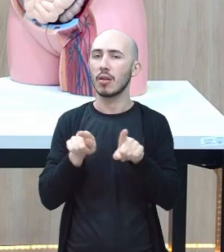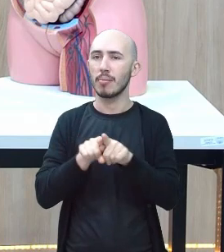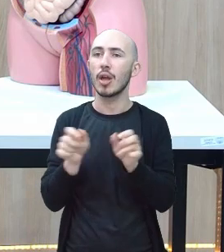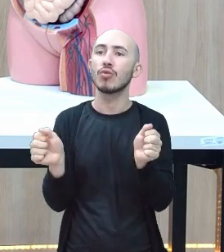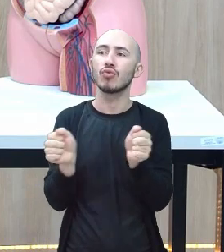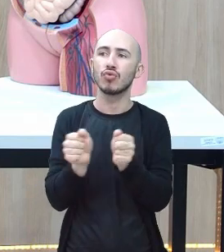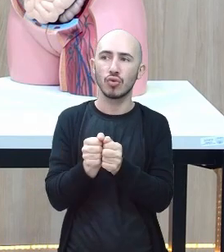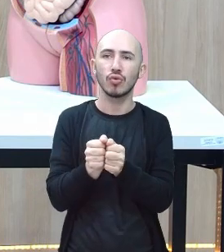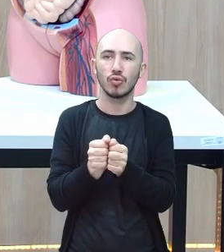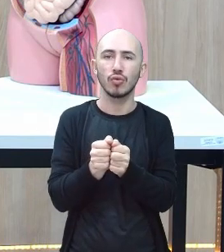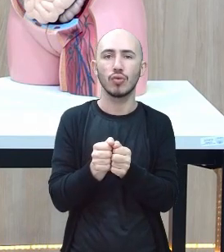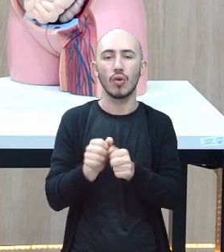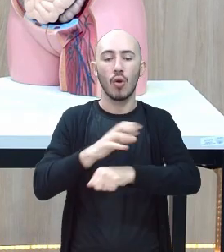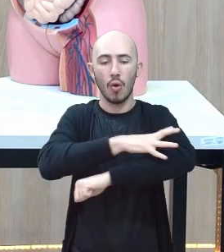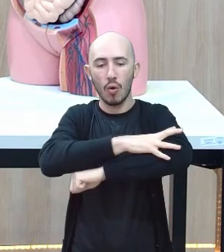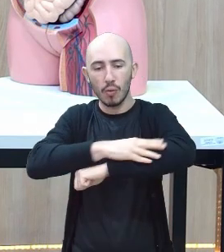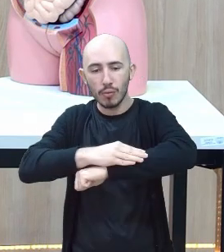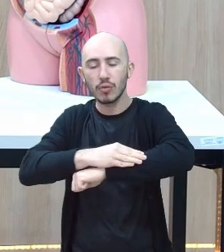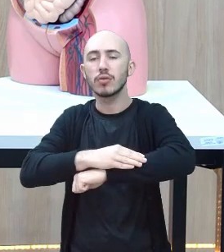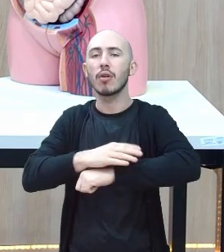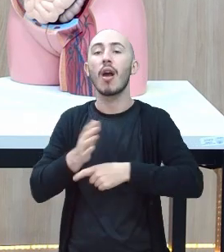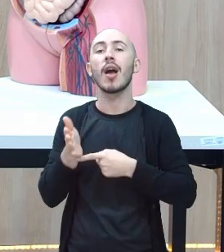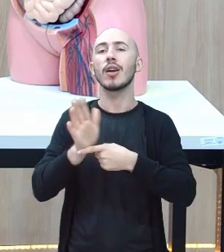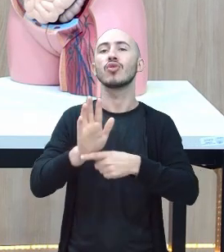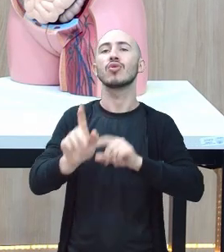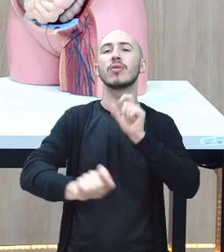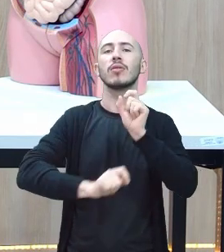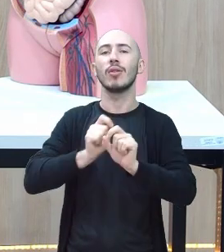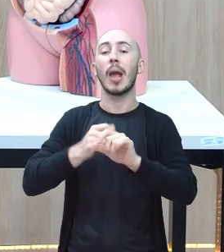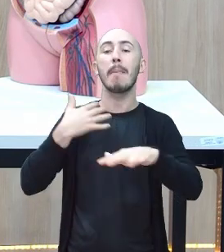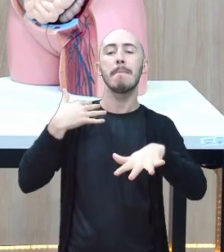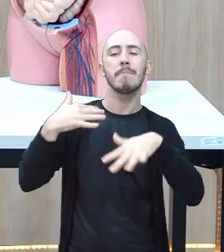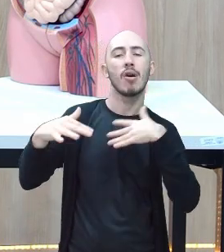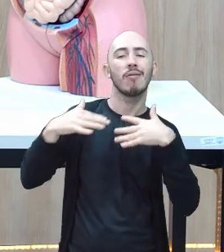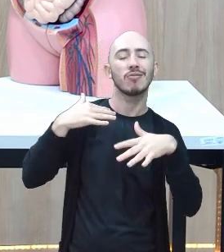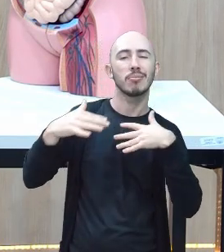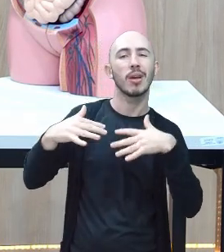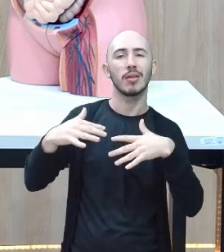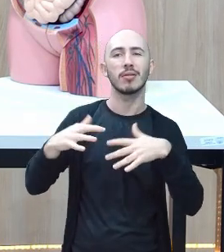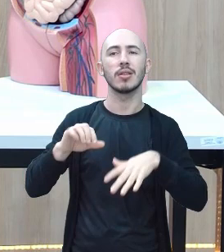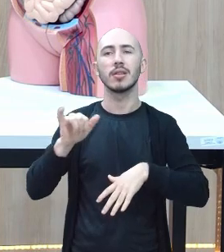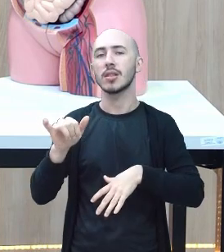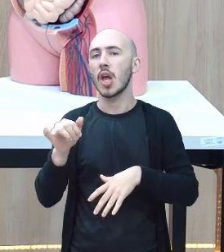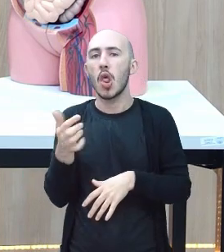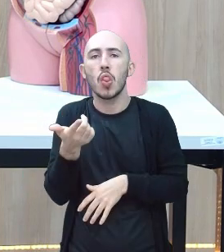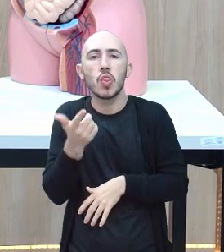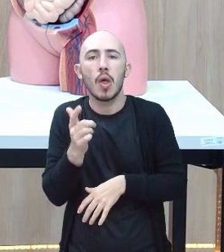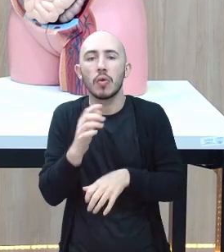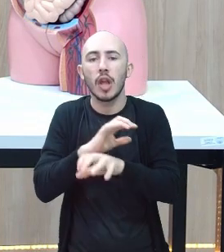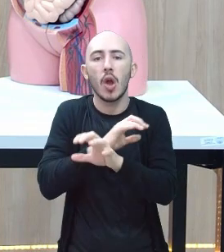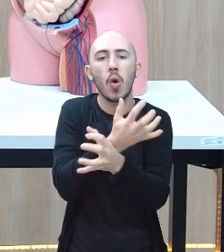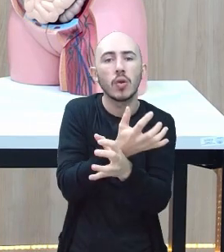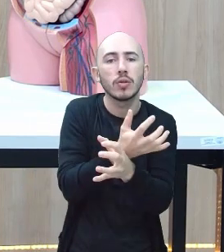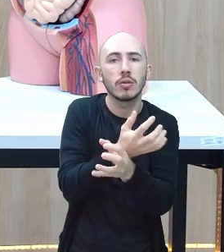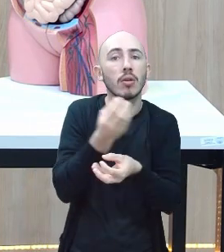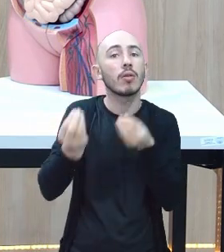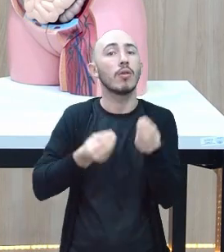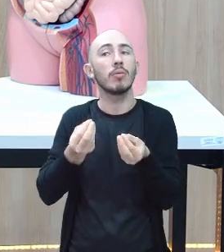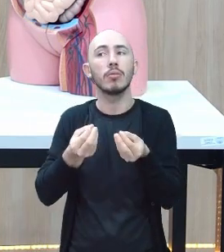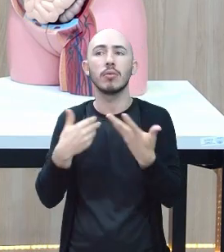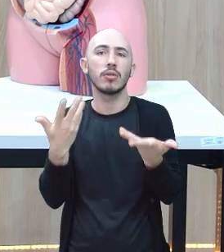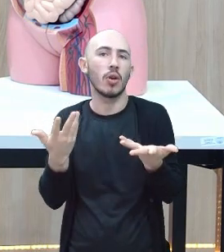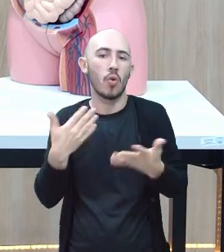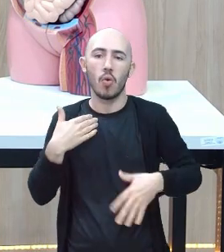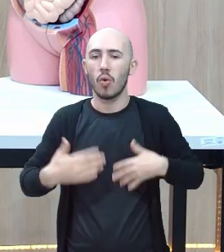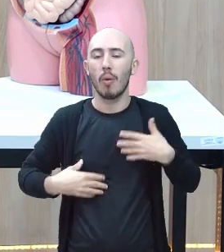com o tecido muscular, eles ajudam na locomoção, né? Imagine se não tivéssemos ossos, nosso corpo seria